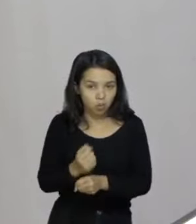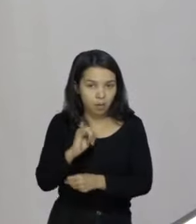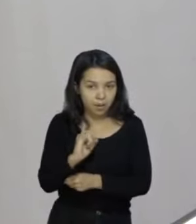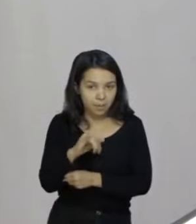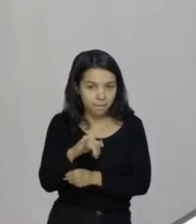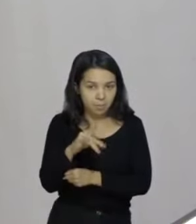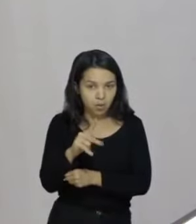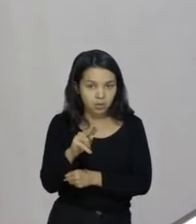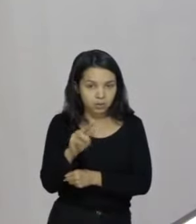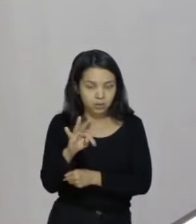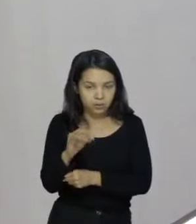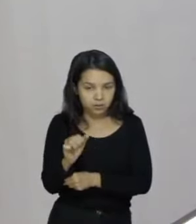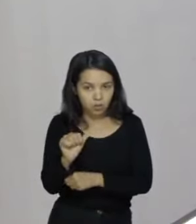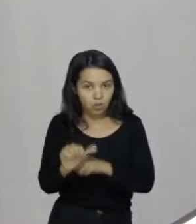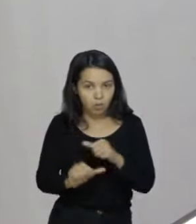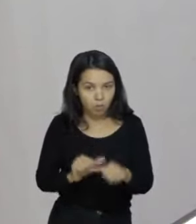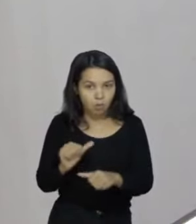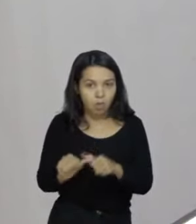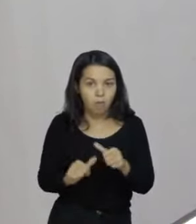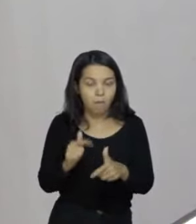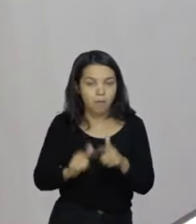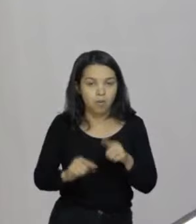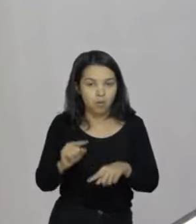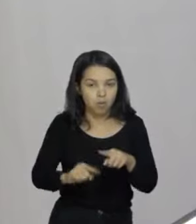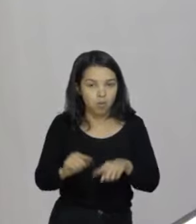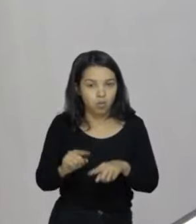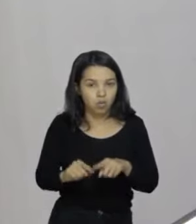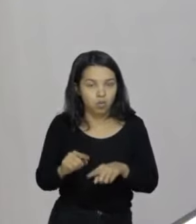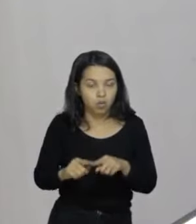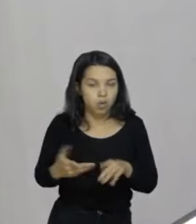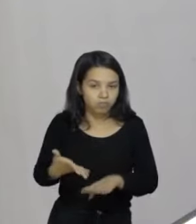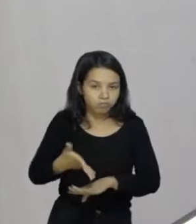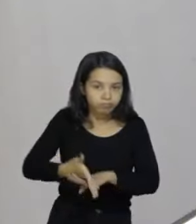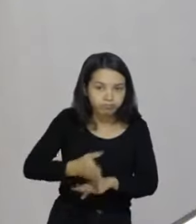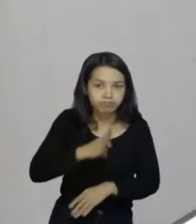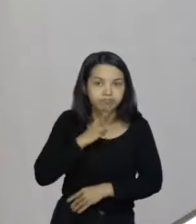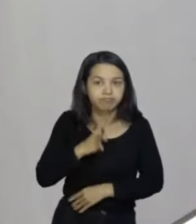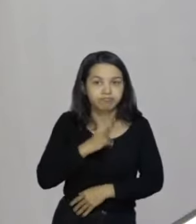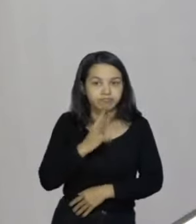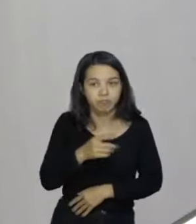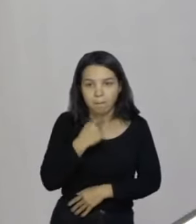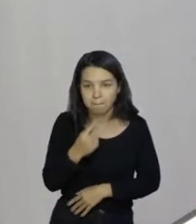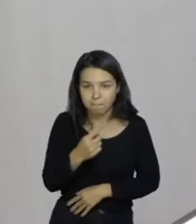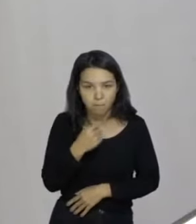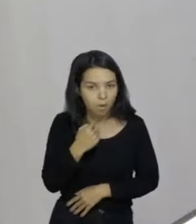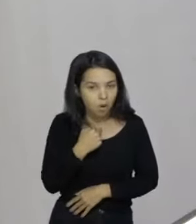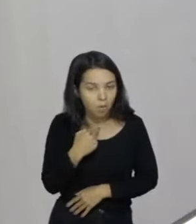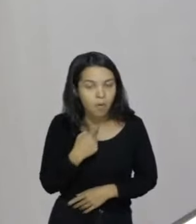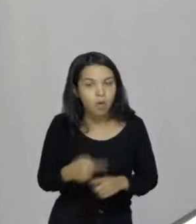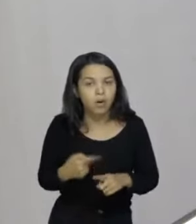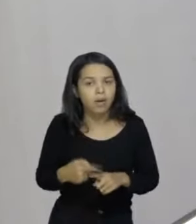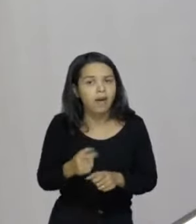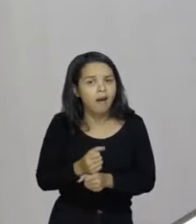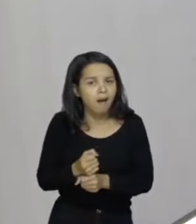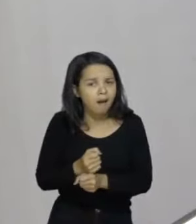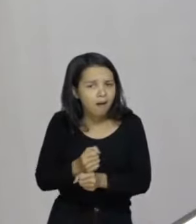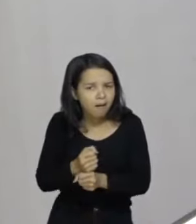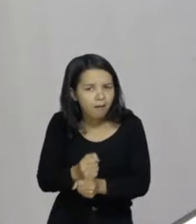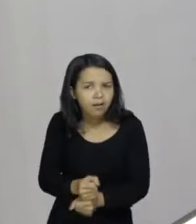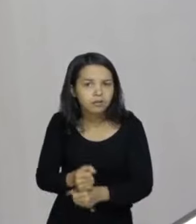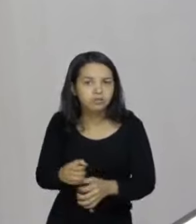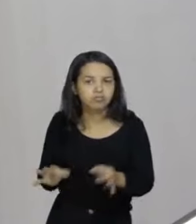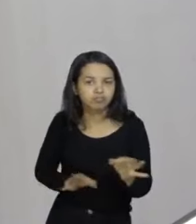um outro produto mas que não se mexa nessa atividade porque é uma atividade que leva muitos anos né desde a criação